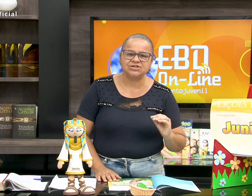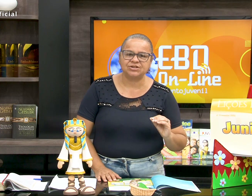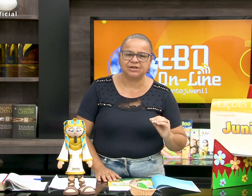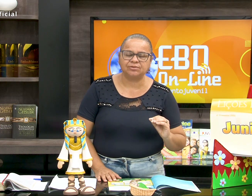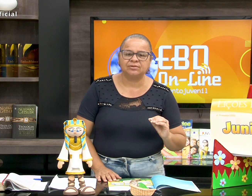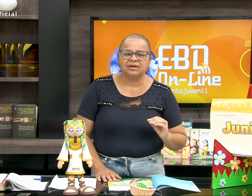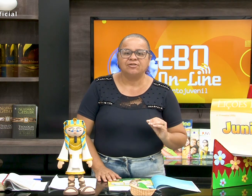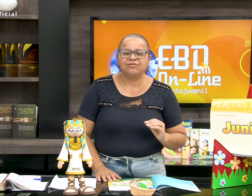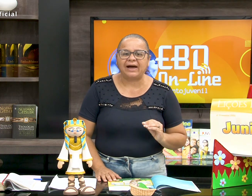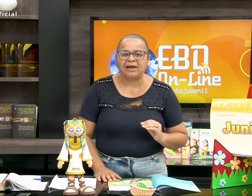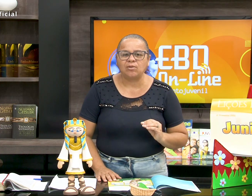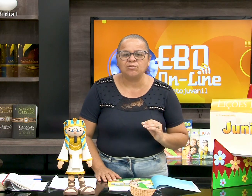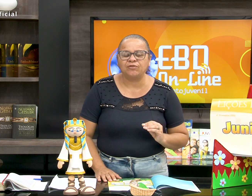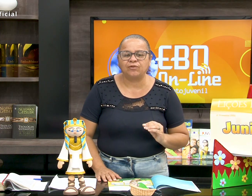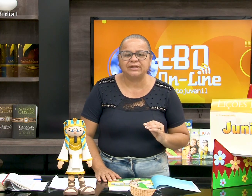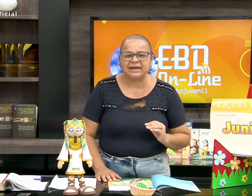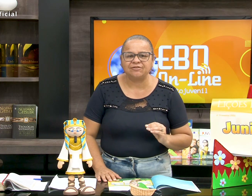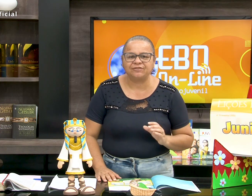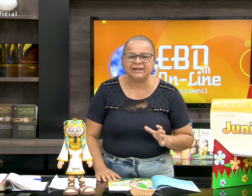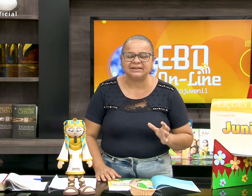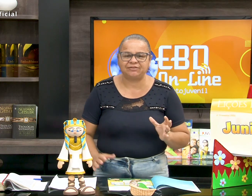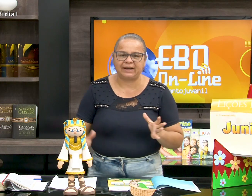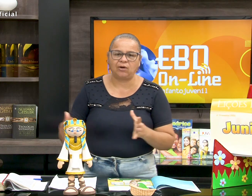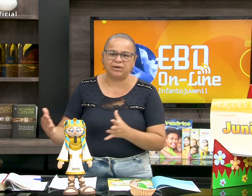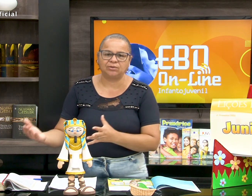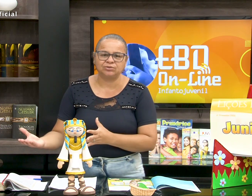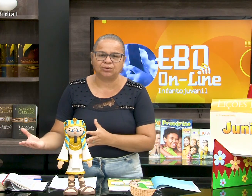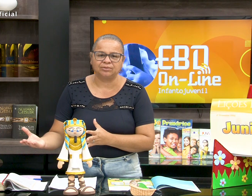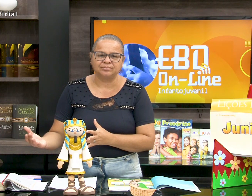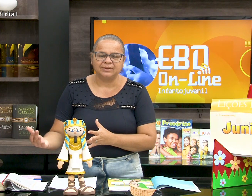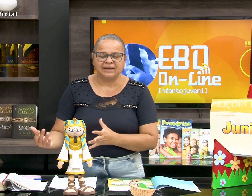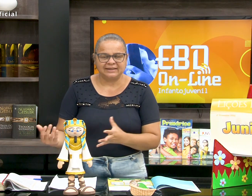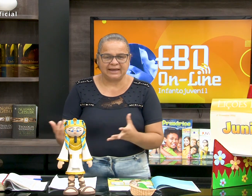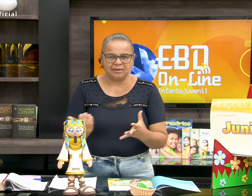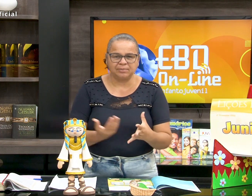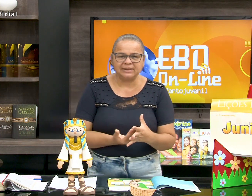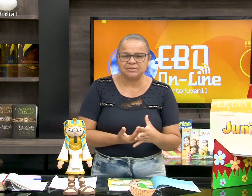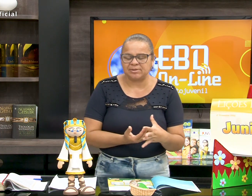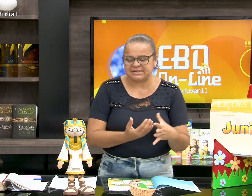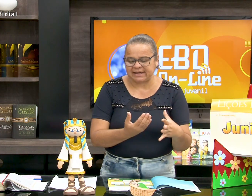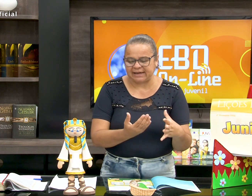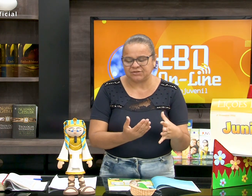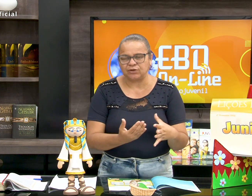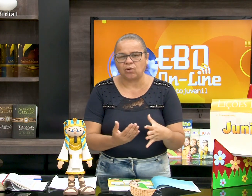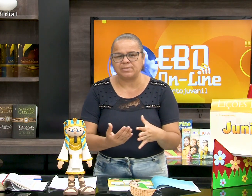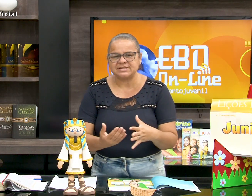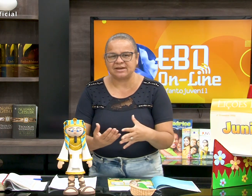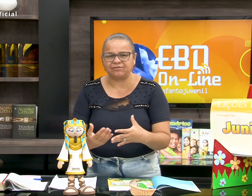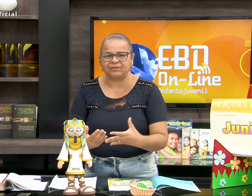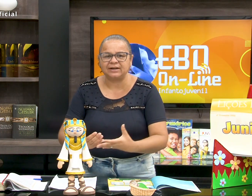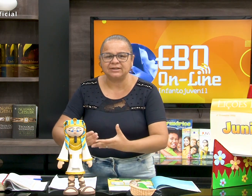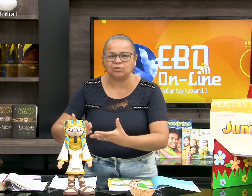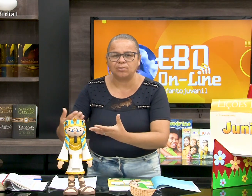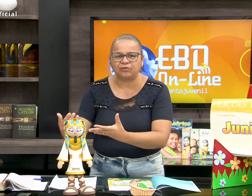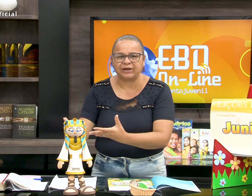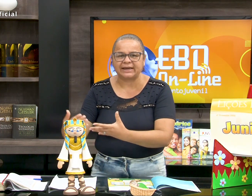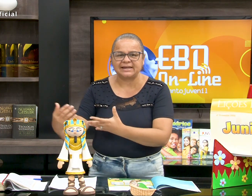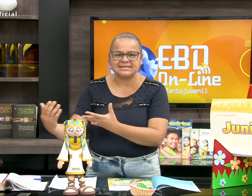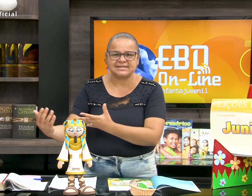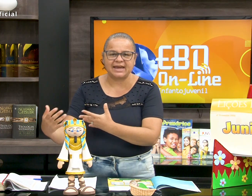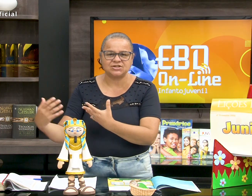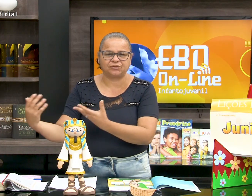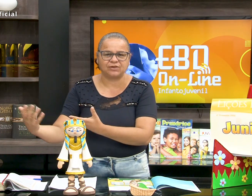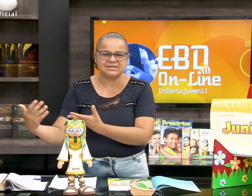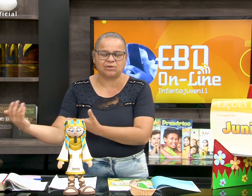do cestinho, fala como foi que a filha de Faraó encontrou. Que a irmã de Moisés ficou observando como foi que